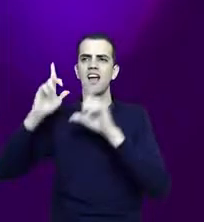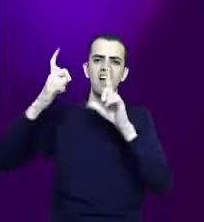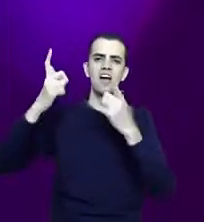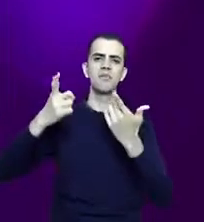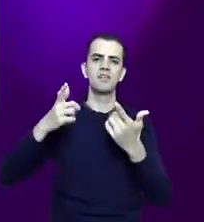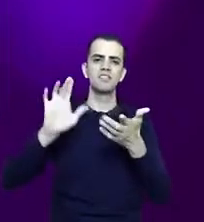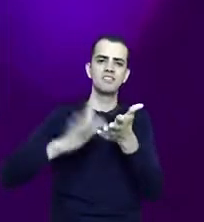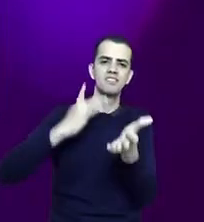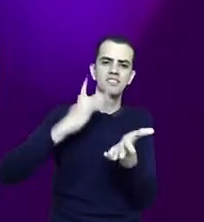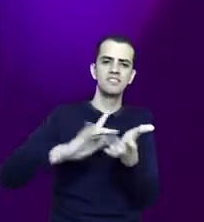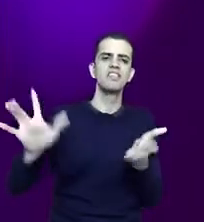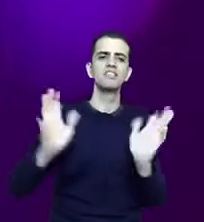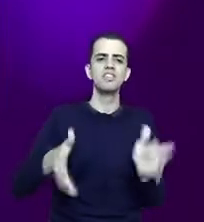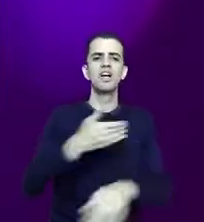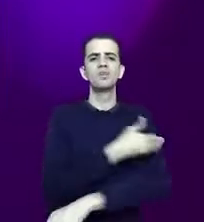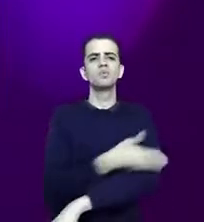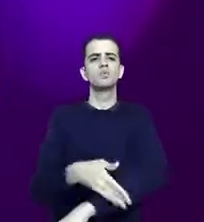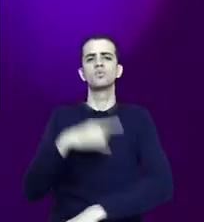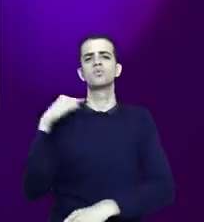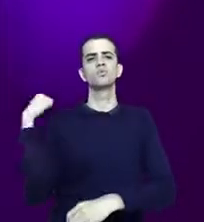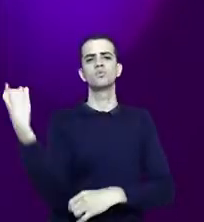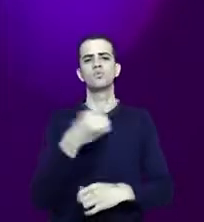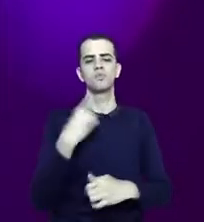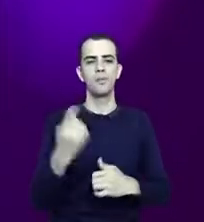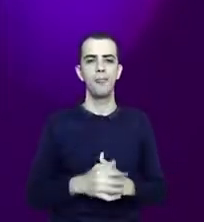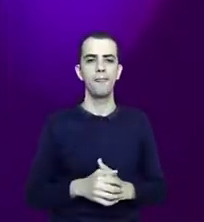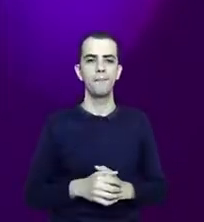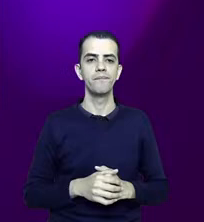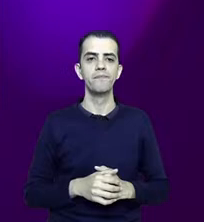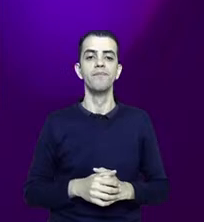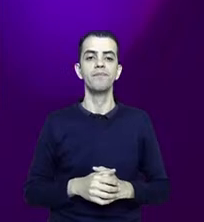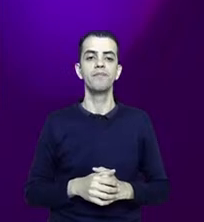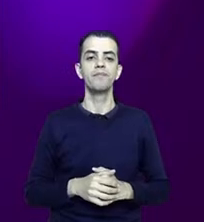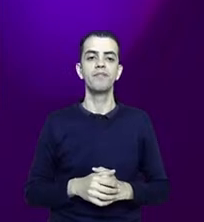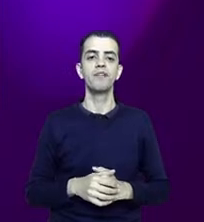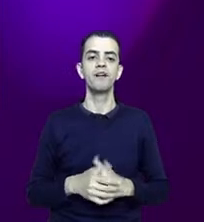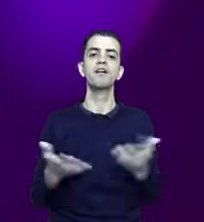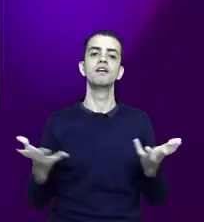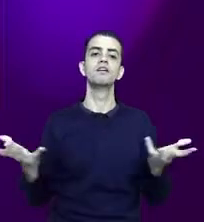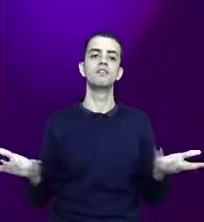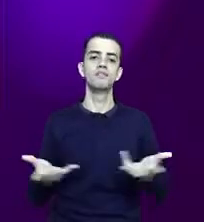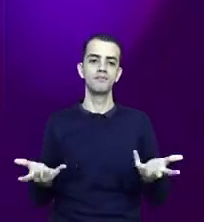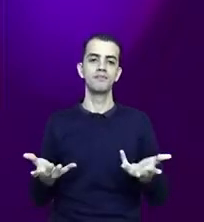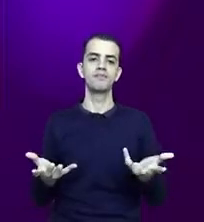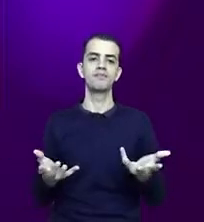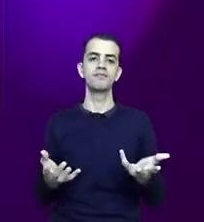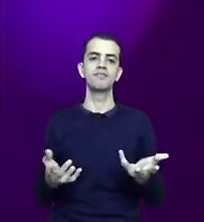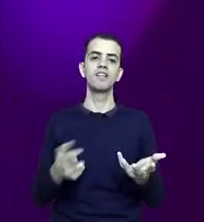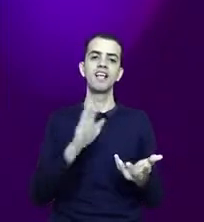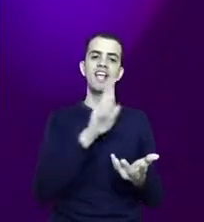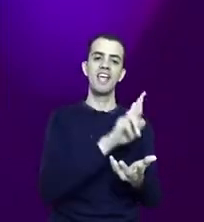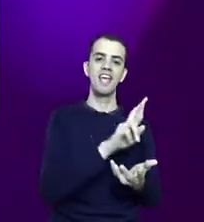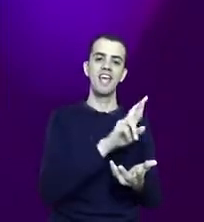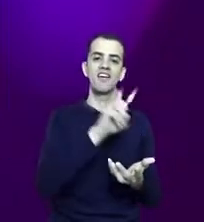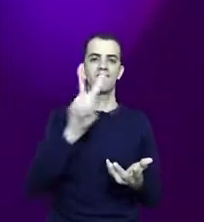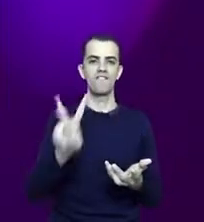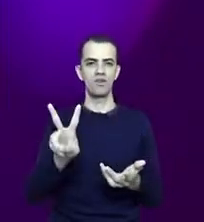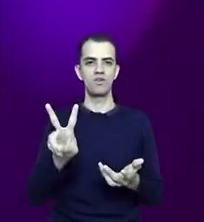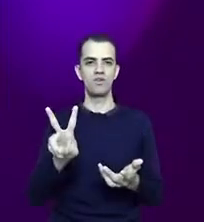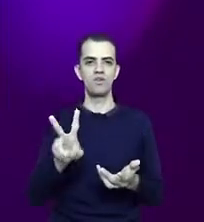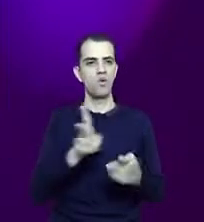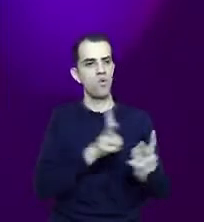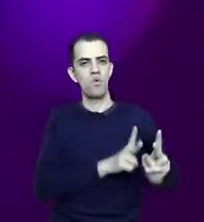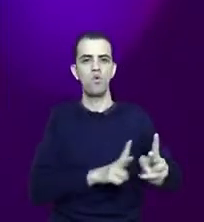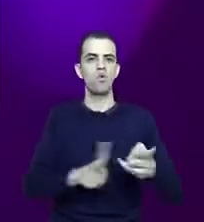no nosso dia a dia. Então, a denominação é uma coisa interessante, porque, na verdade, a realidade virtual ela é um contínuo. Um